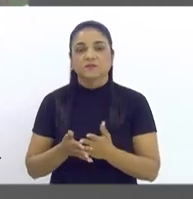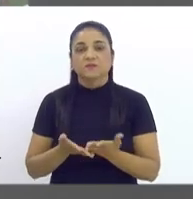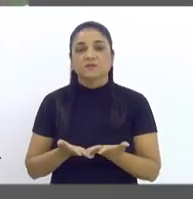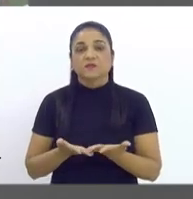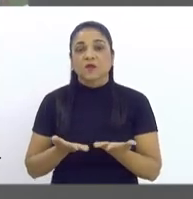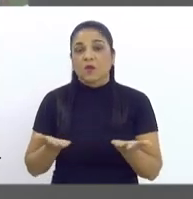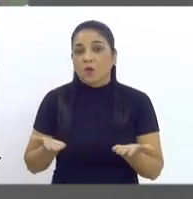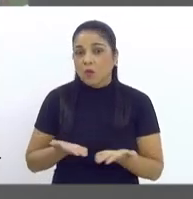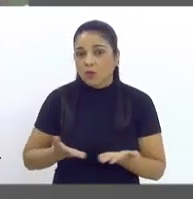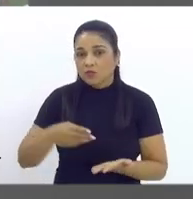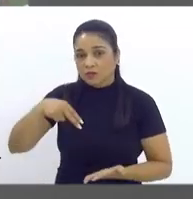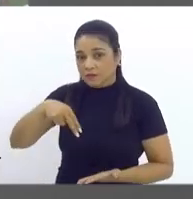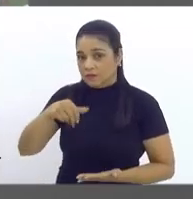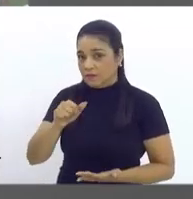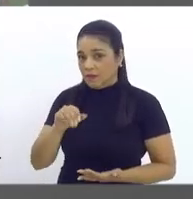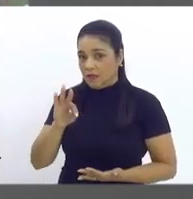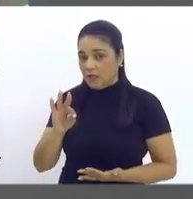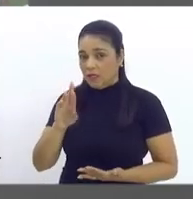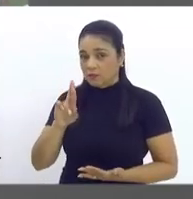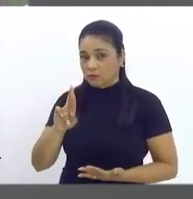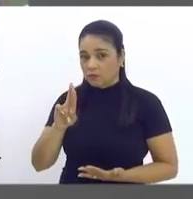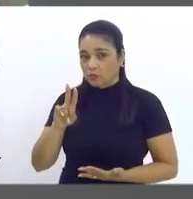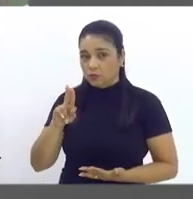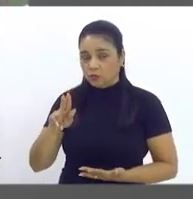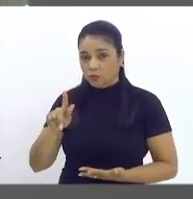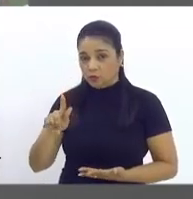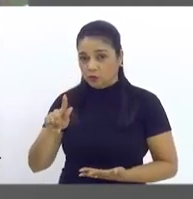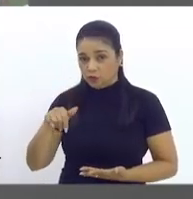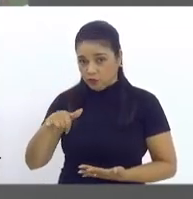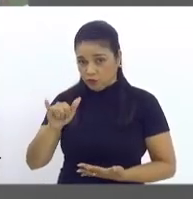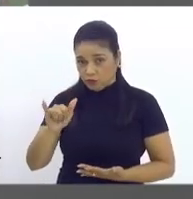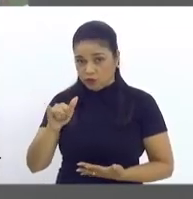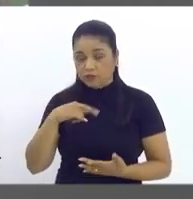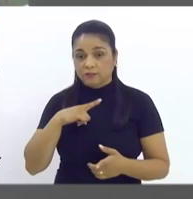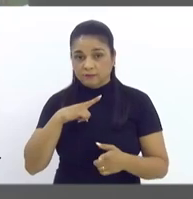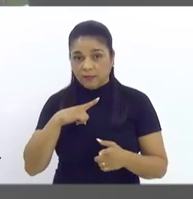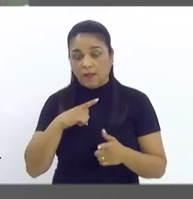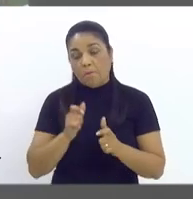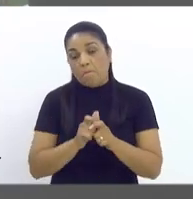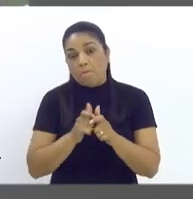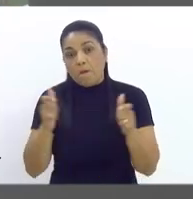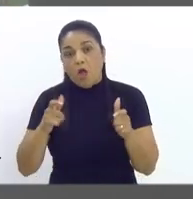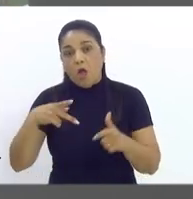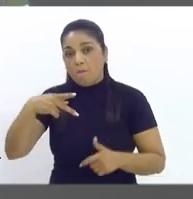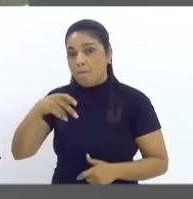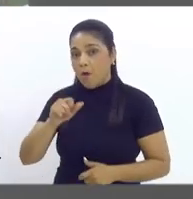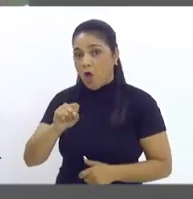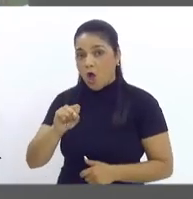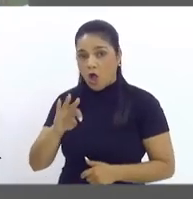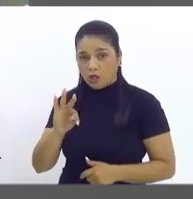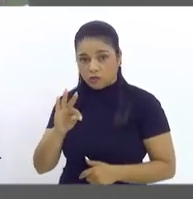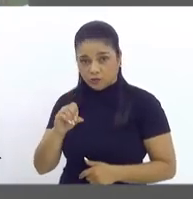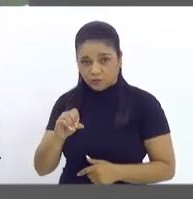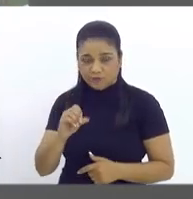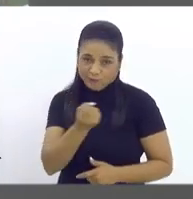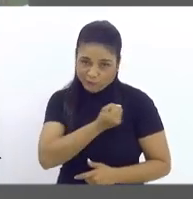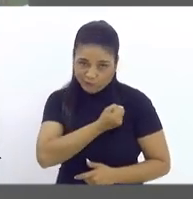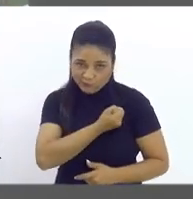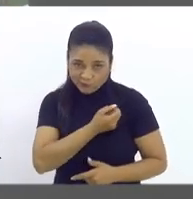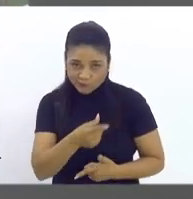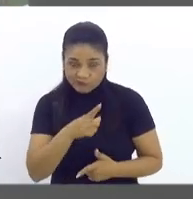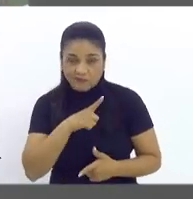Hoje, a Naturgy é a que tem a maior rede de postos de GNV no Brasil. Hoje é